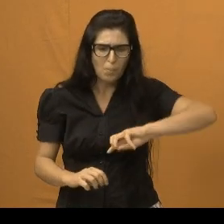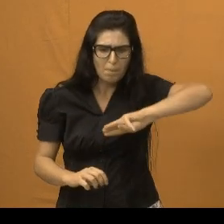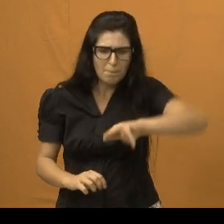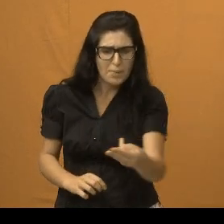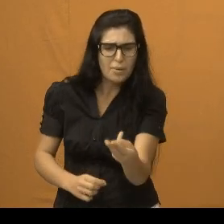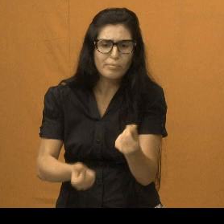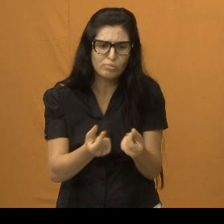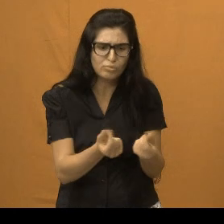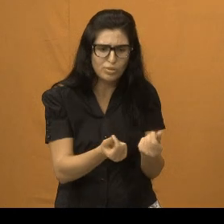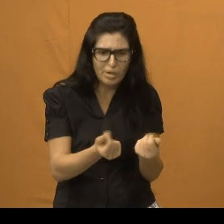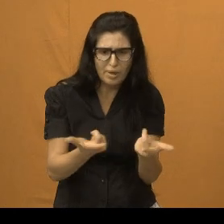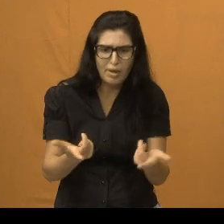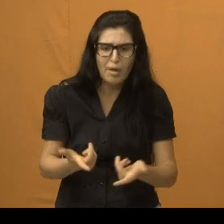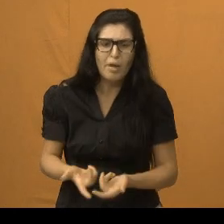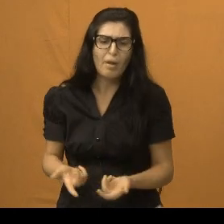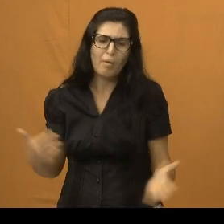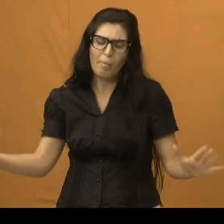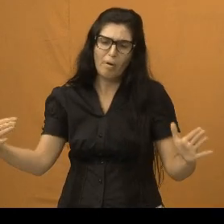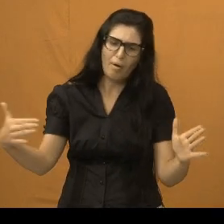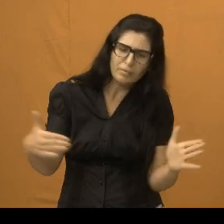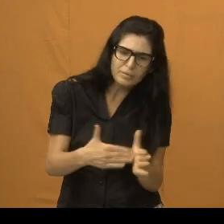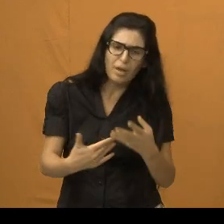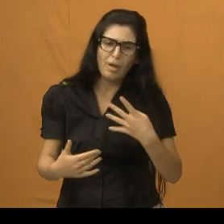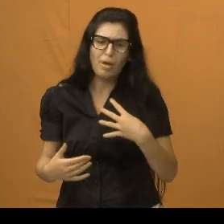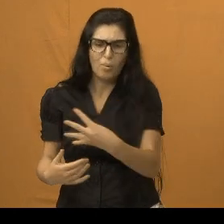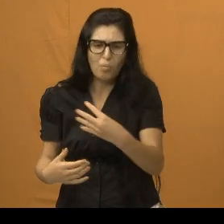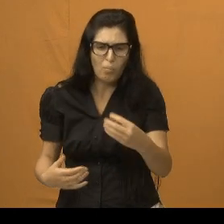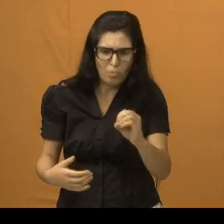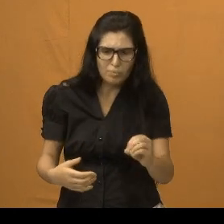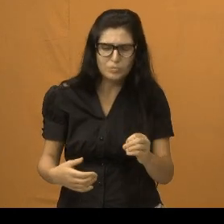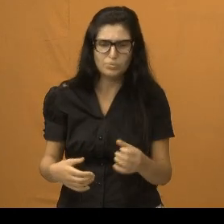realizado 440.000, chegando aos números de